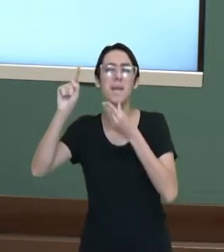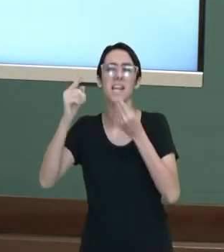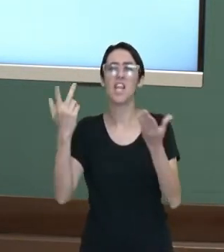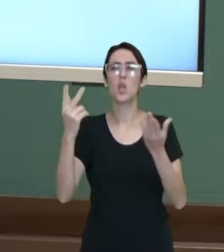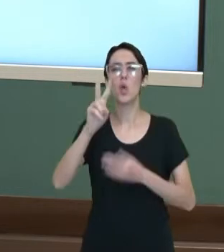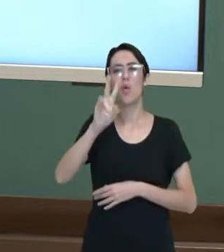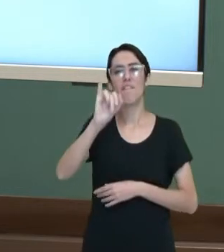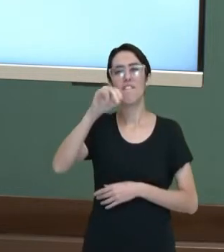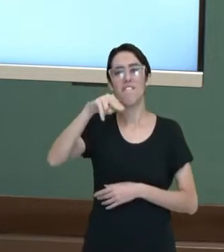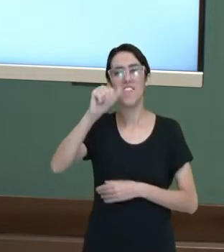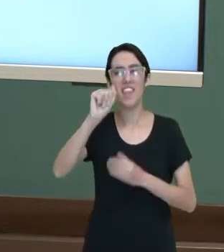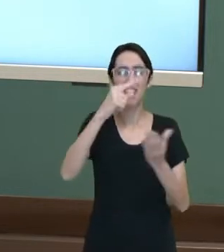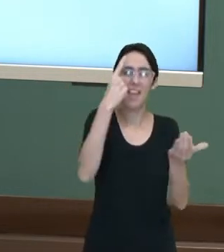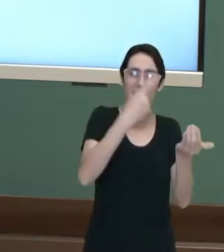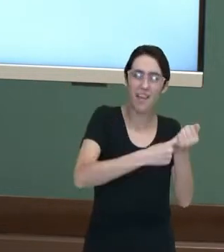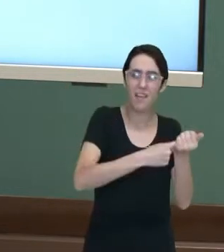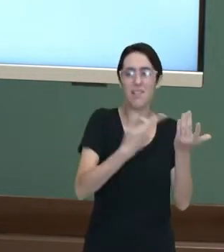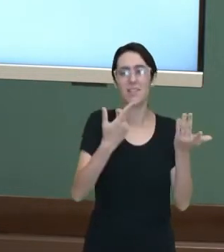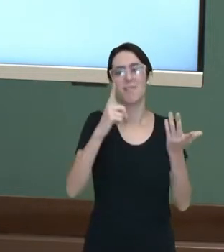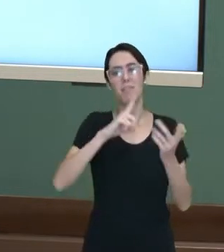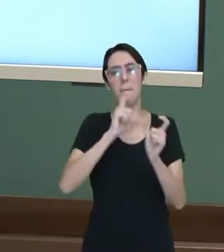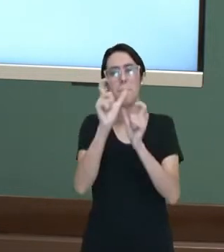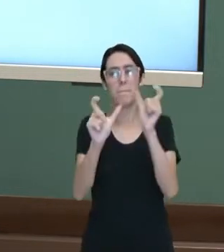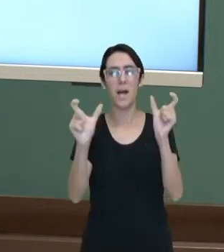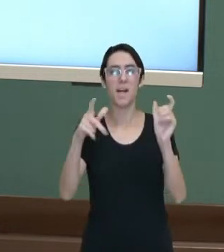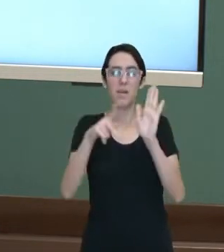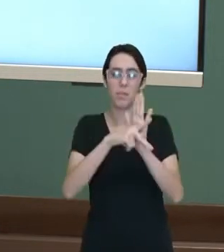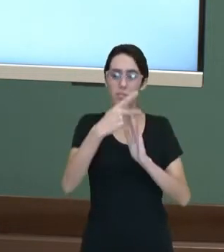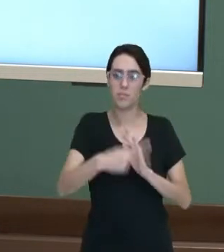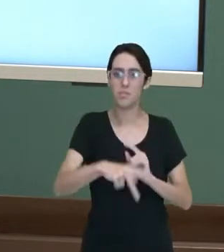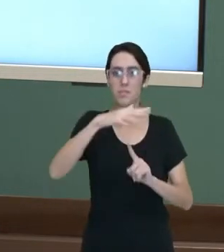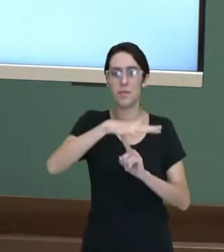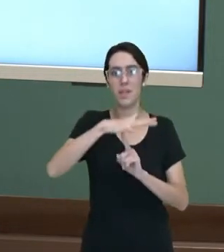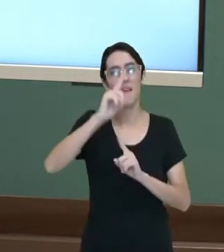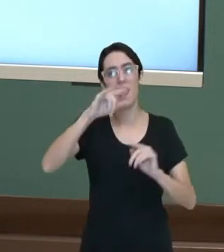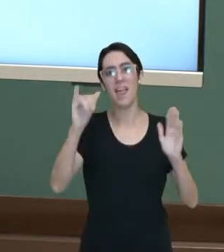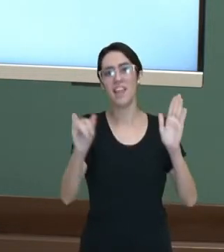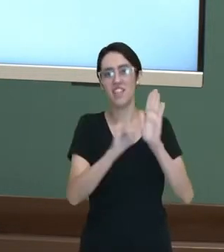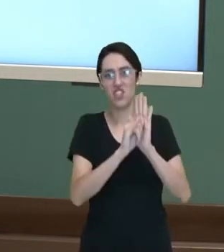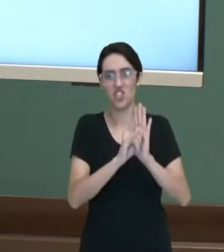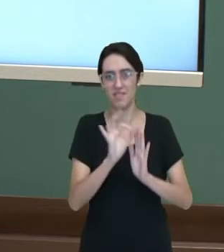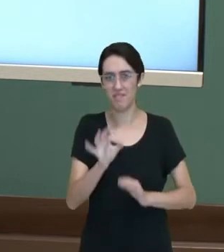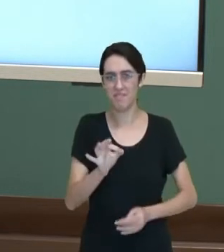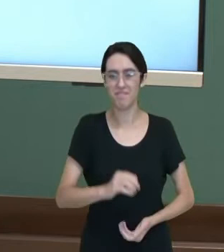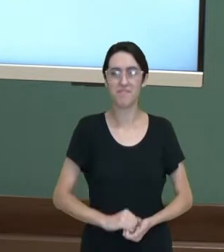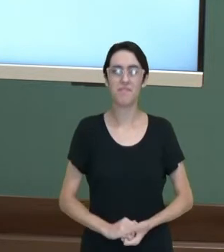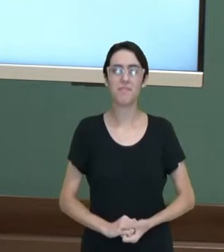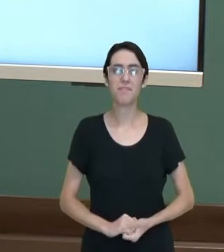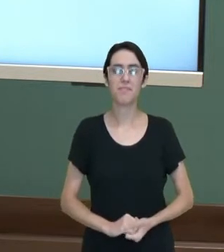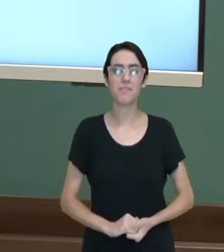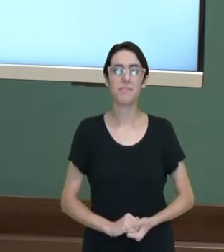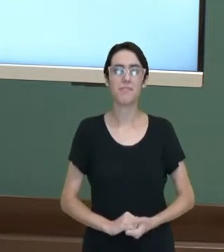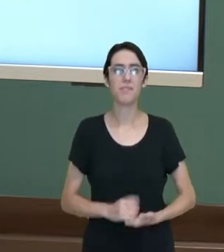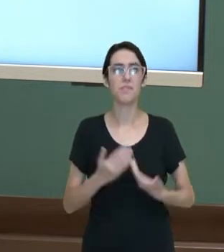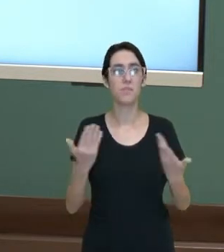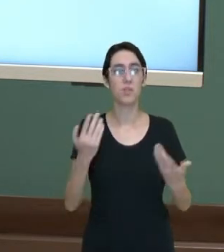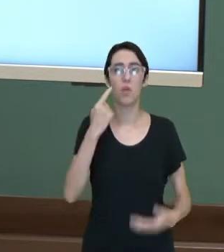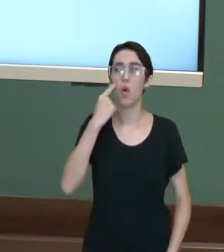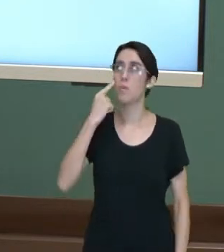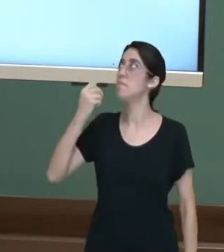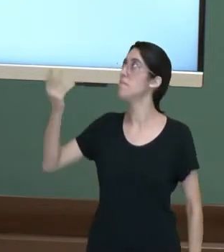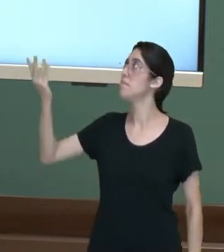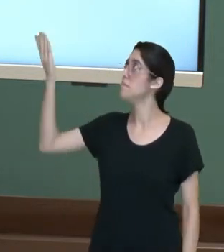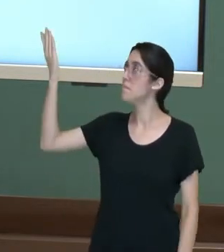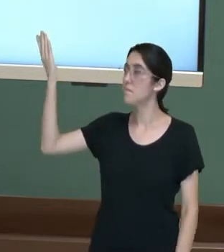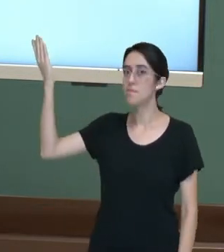São palavras do nosso regionalismo e que nos identificam como povo paranaense, né? Olha só, o